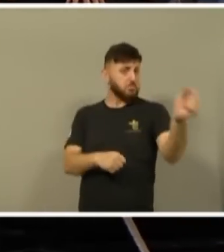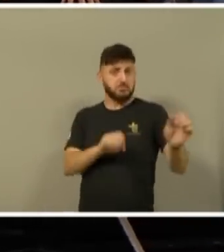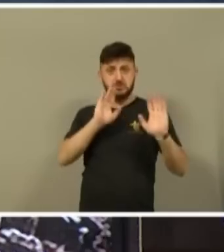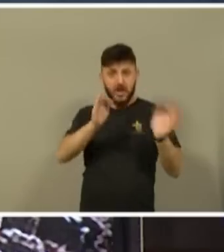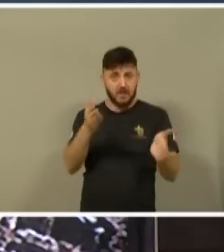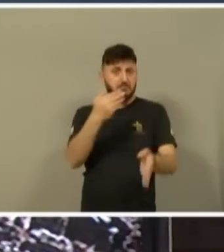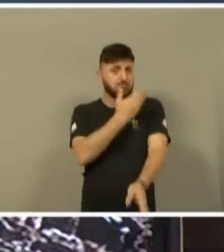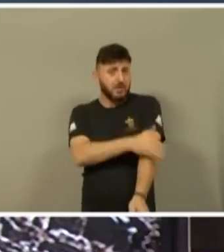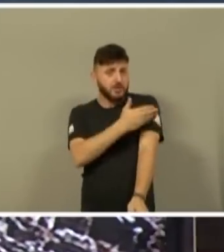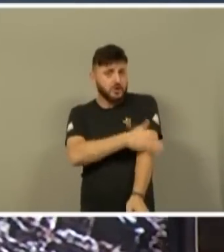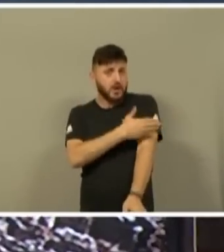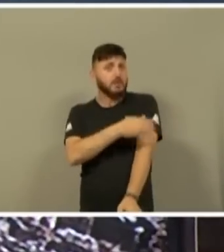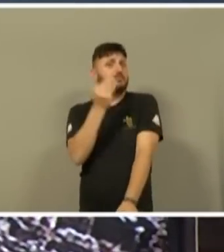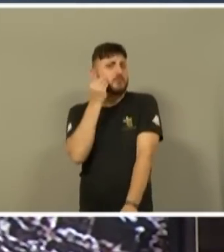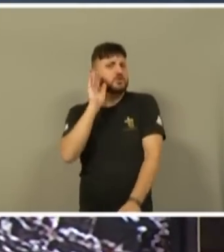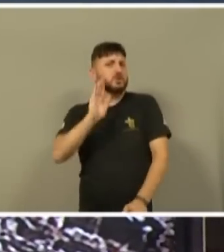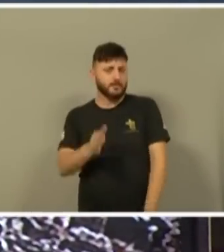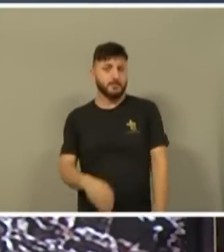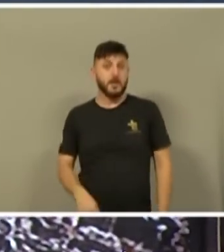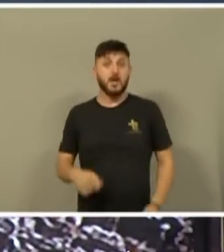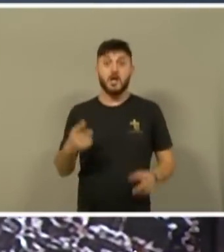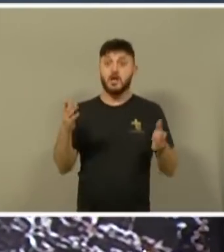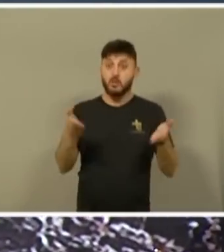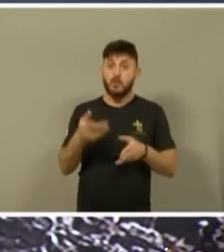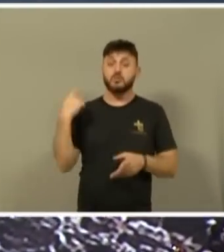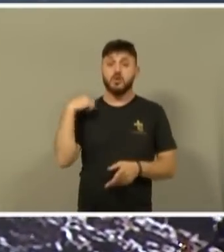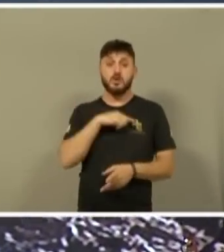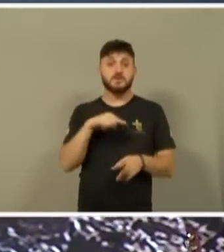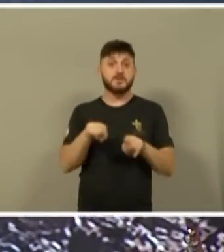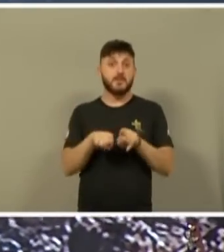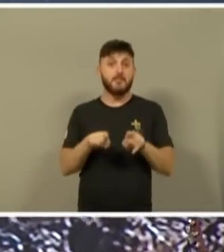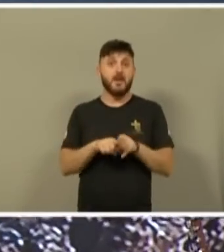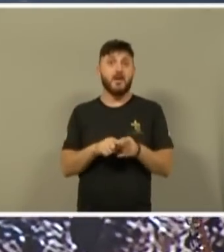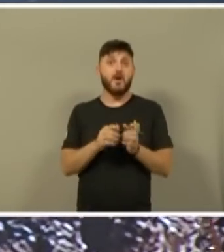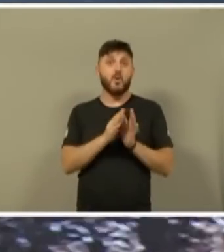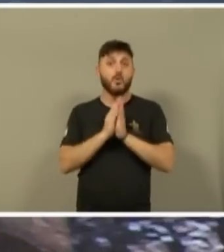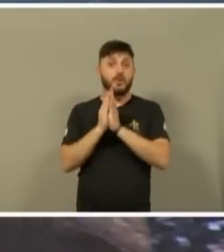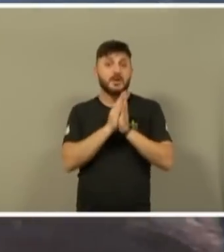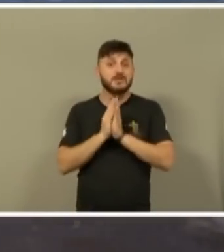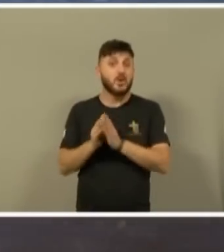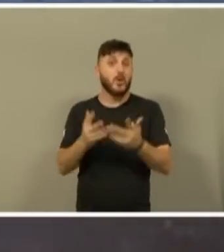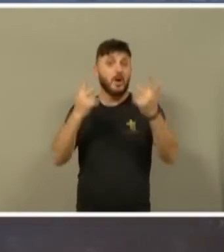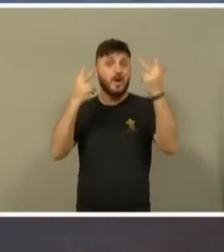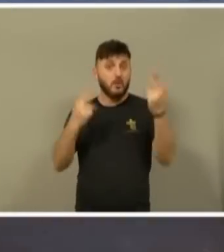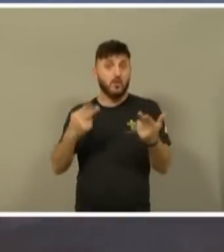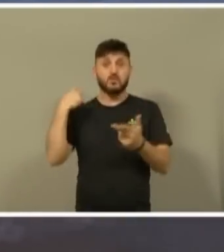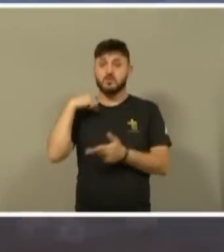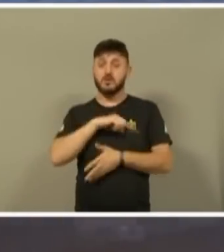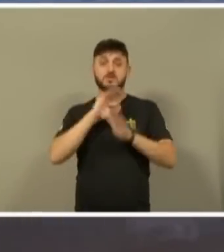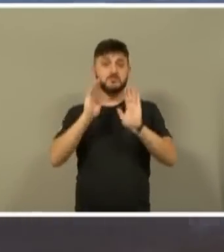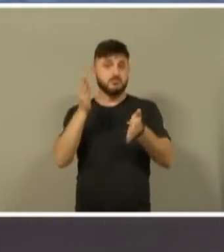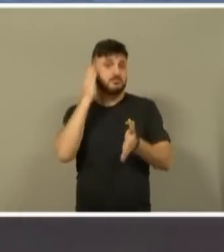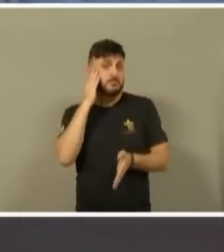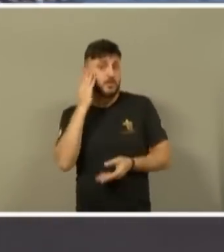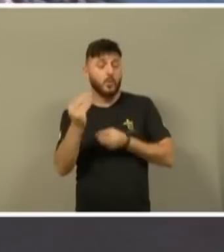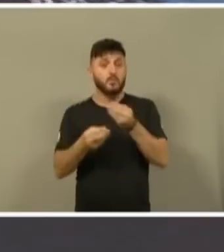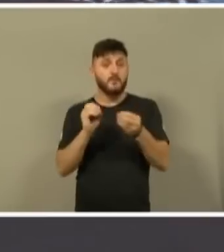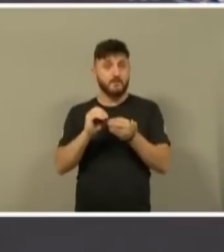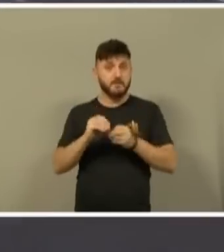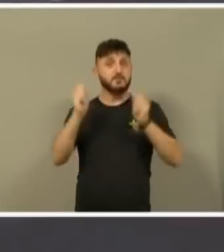Nós não queremos treinar oração, então nós somos analfabetos na vida de oração, nós somos